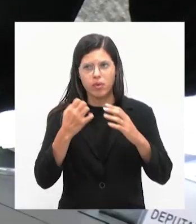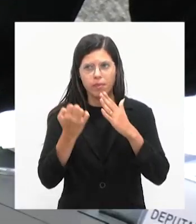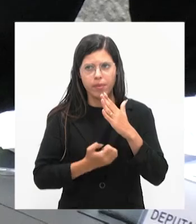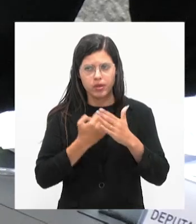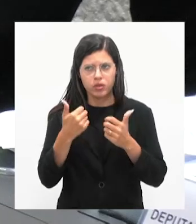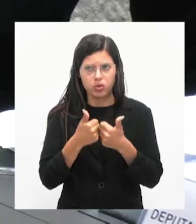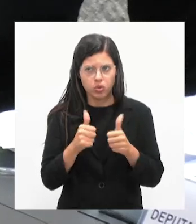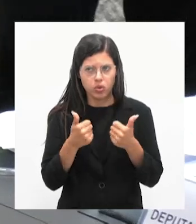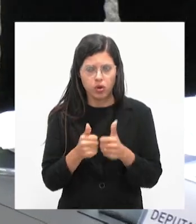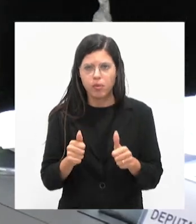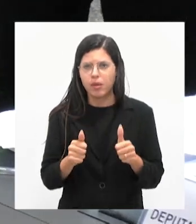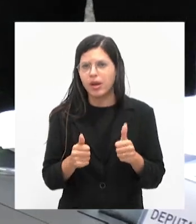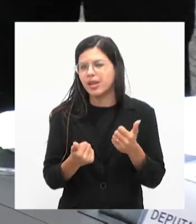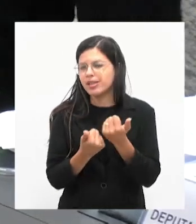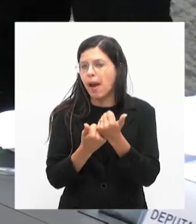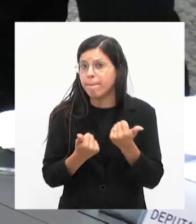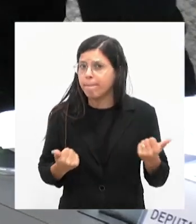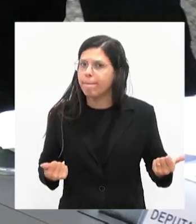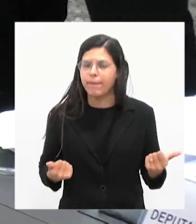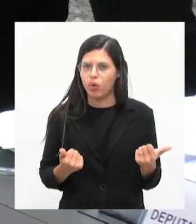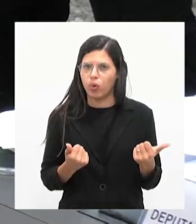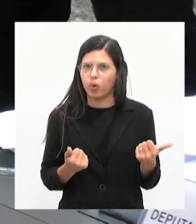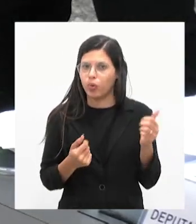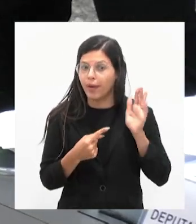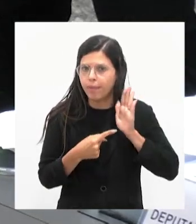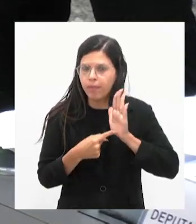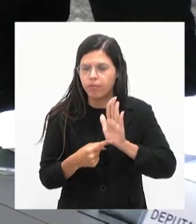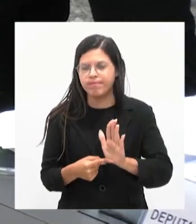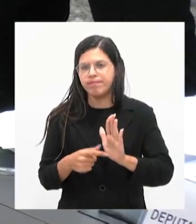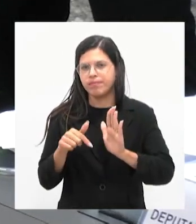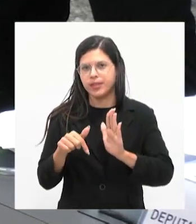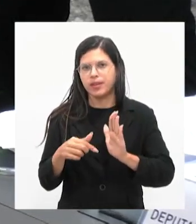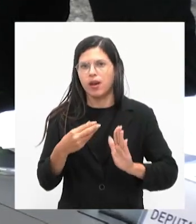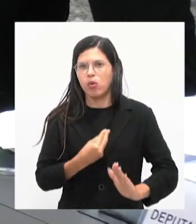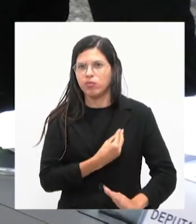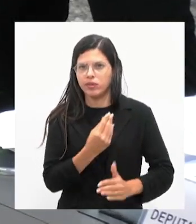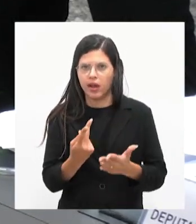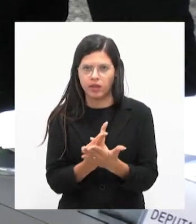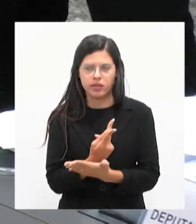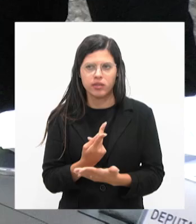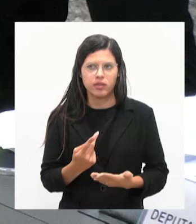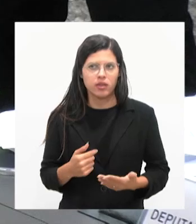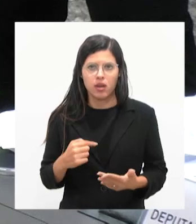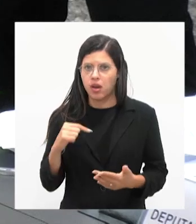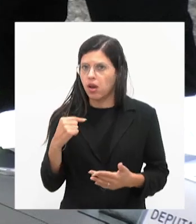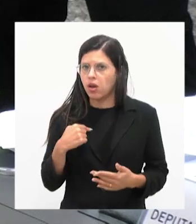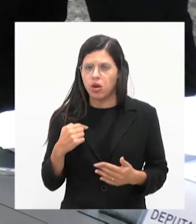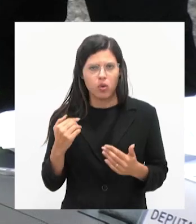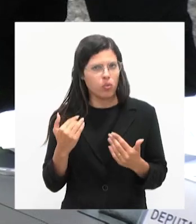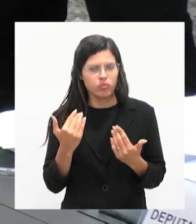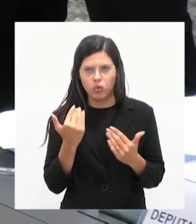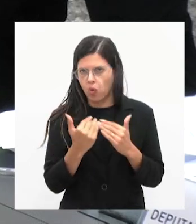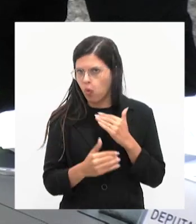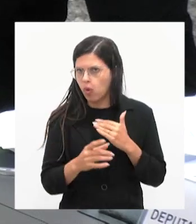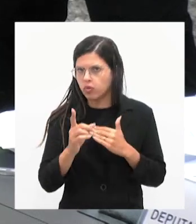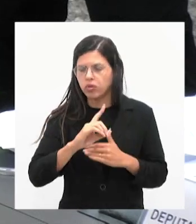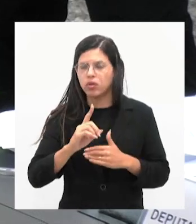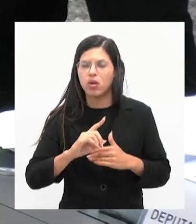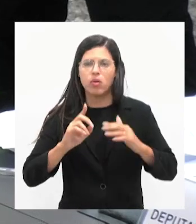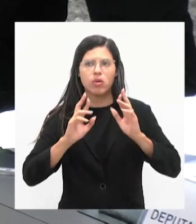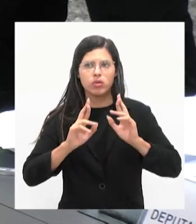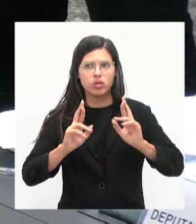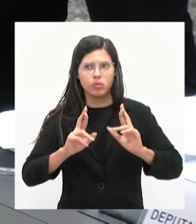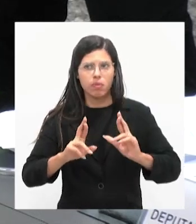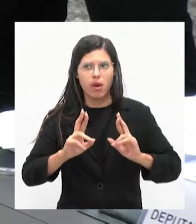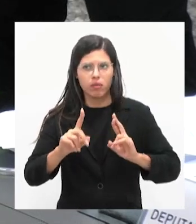Desse favorecimento escrachado que existe. E que eu não compactuo. E eu espero, na próxima que tem. Se